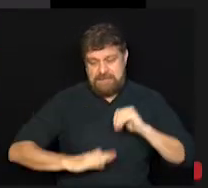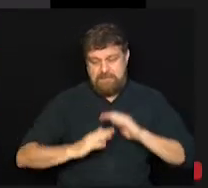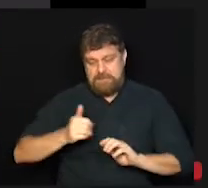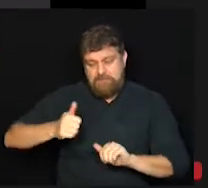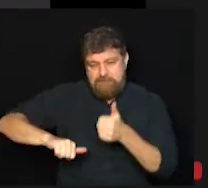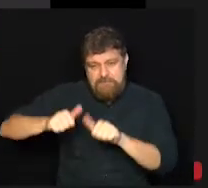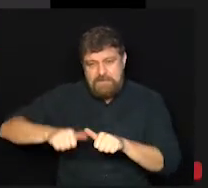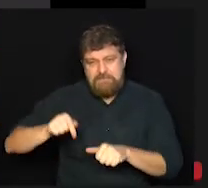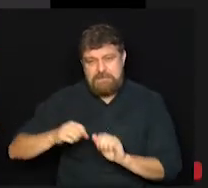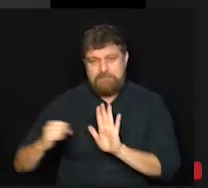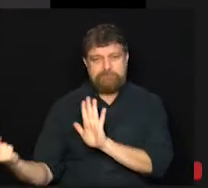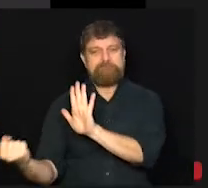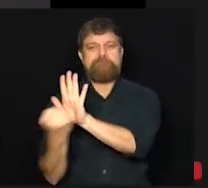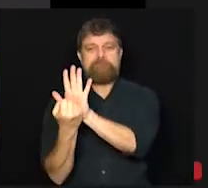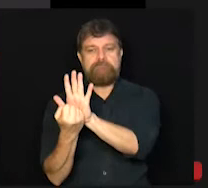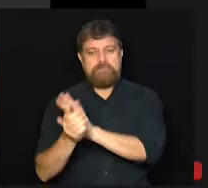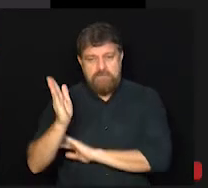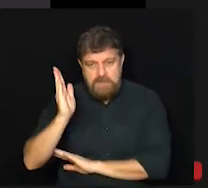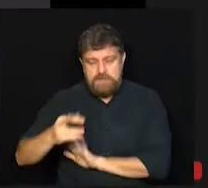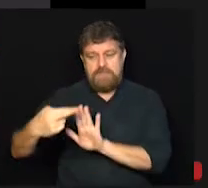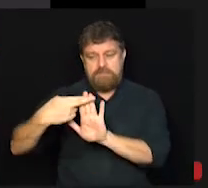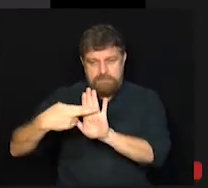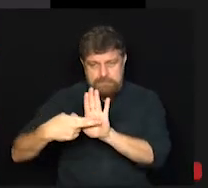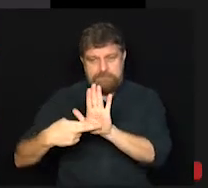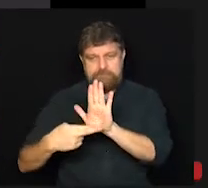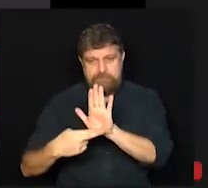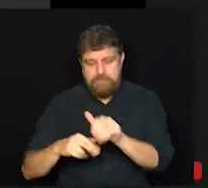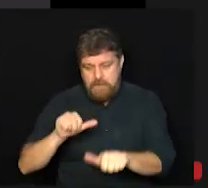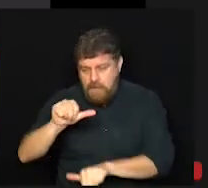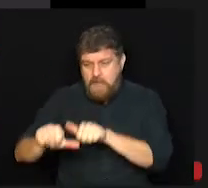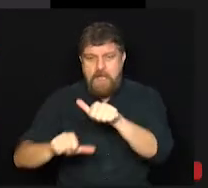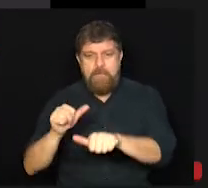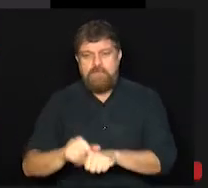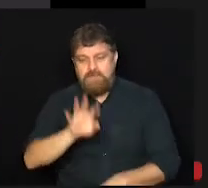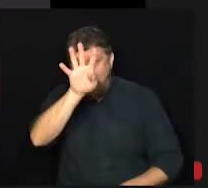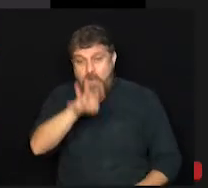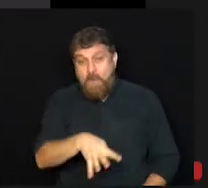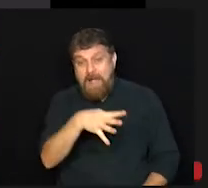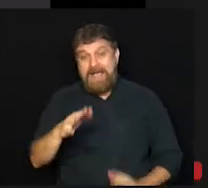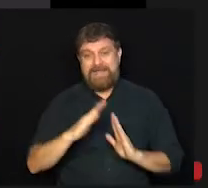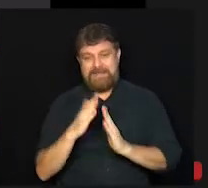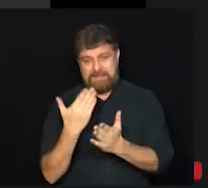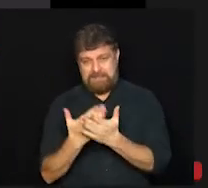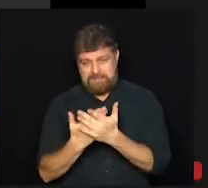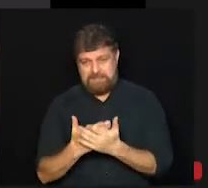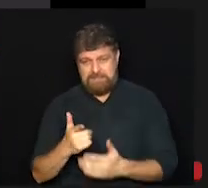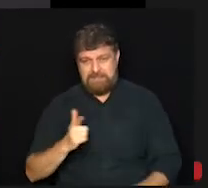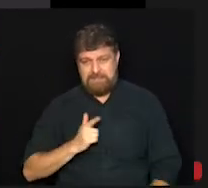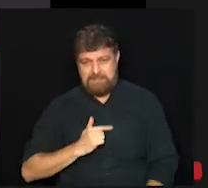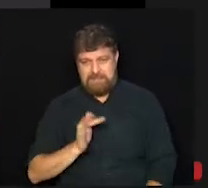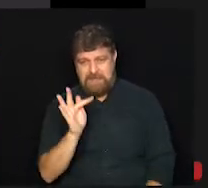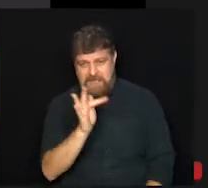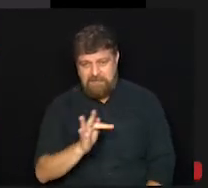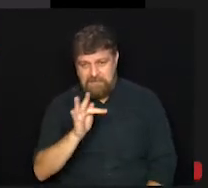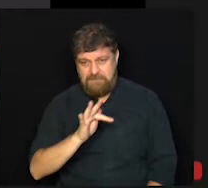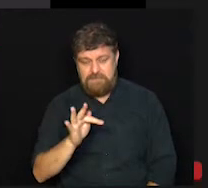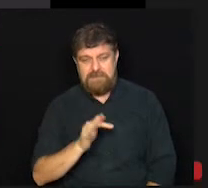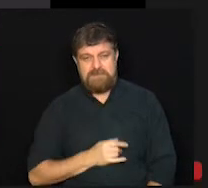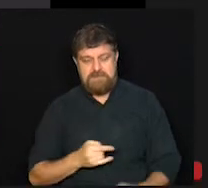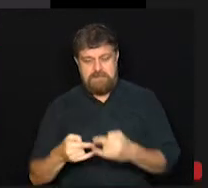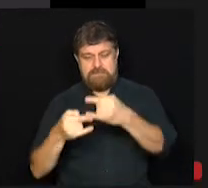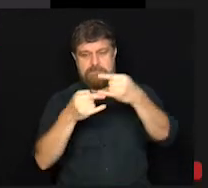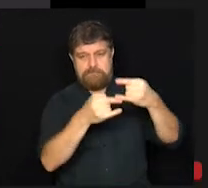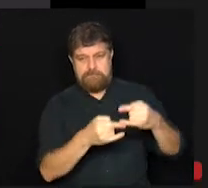já fixou as normas para a reorganização do calendário escolar, enfim, autorizou que o ensino fosse remoto, que havia